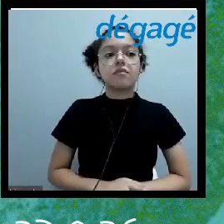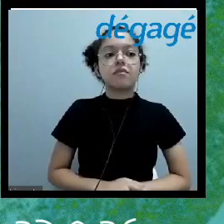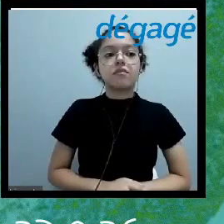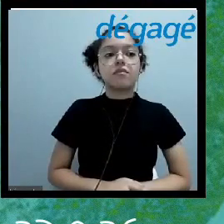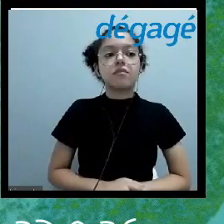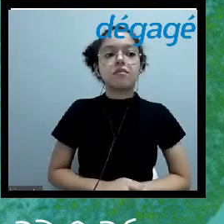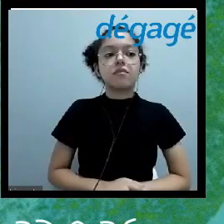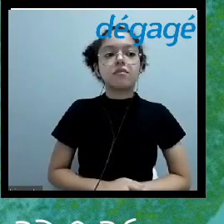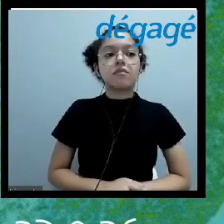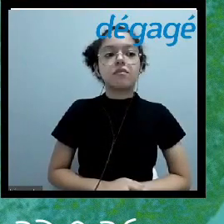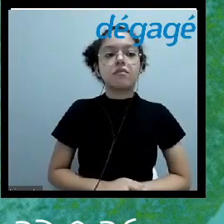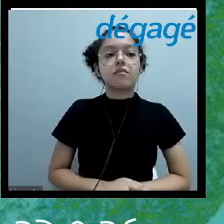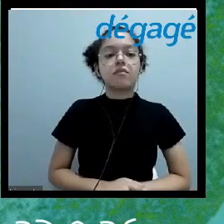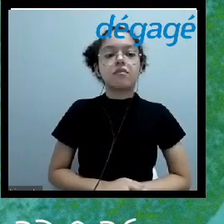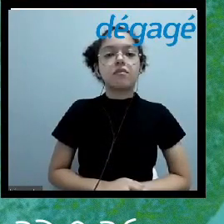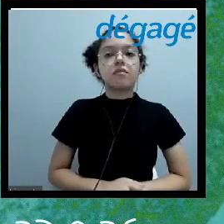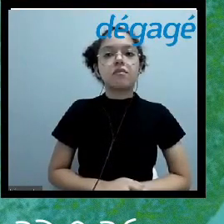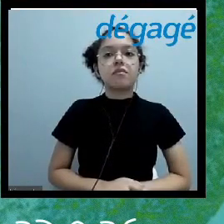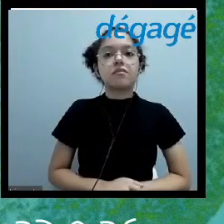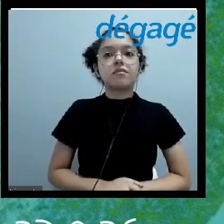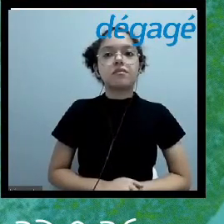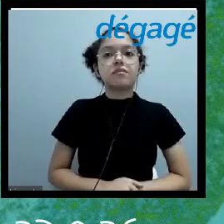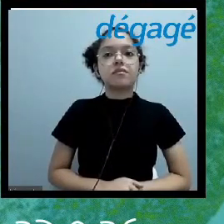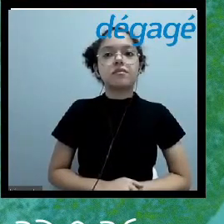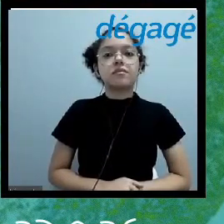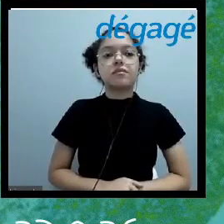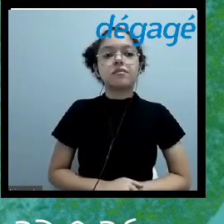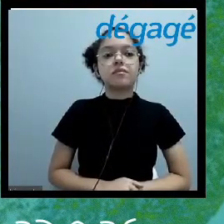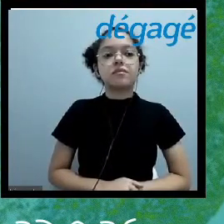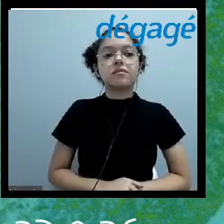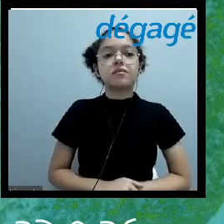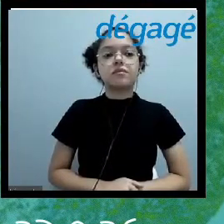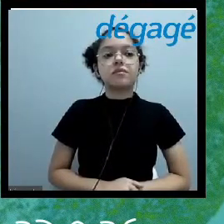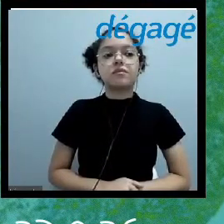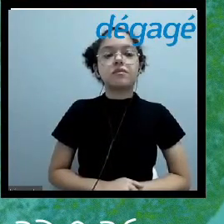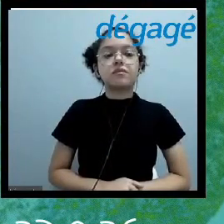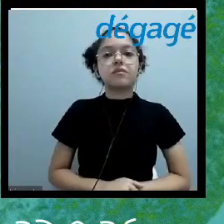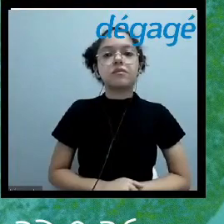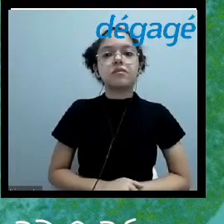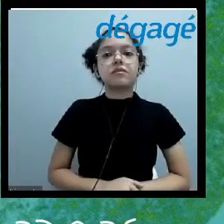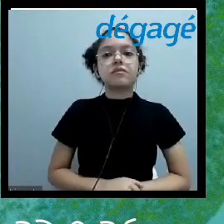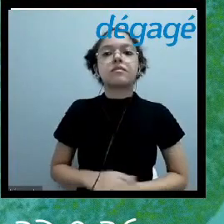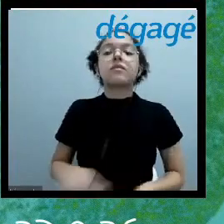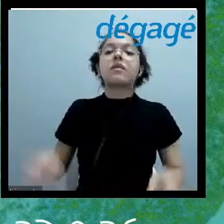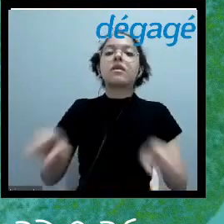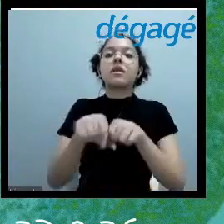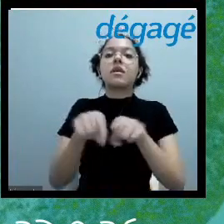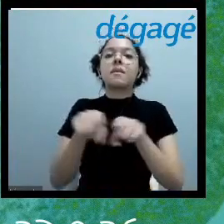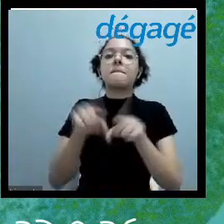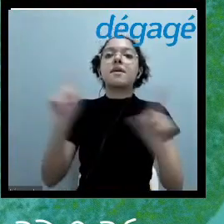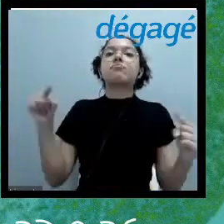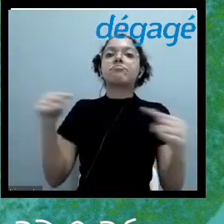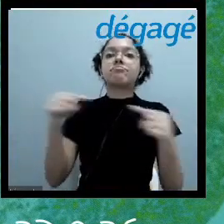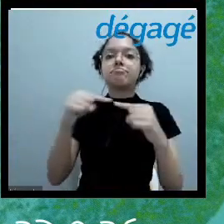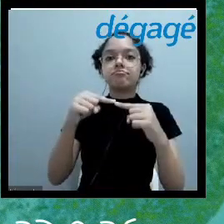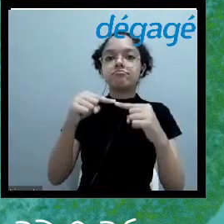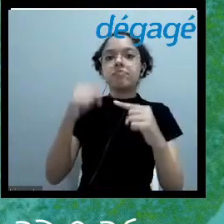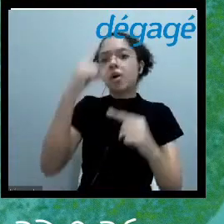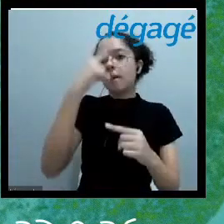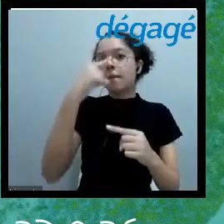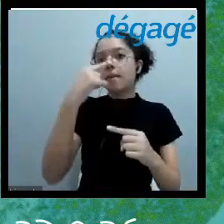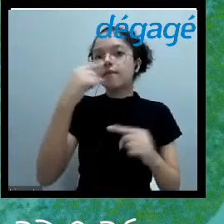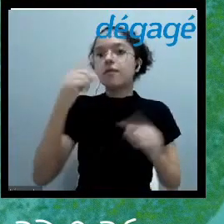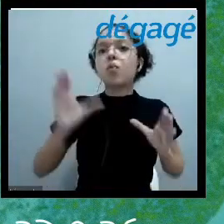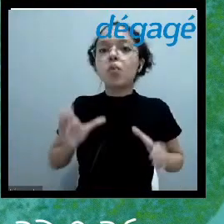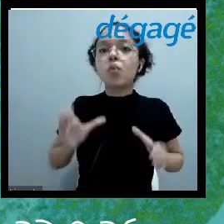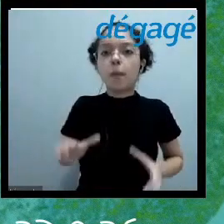auditiva, e parecia captar pouca sonoridade, mas quando a gente chegava com os dois violões, né, diante do